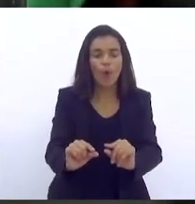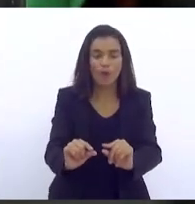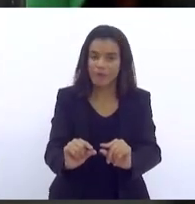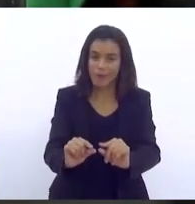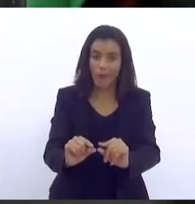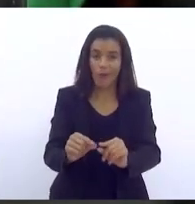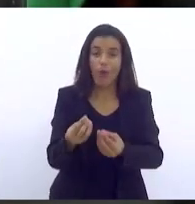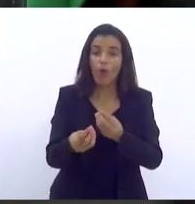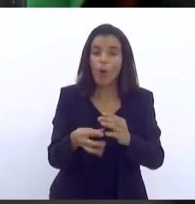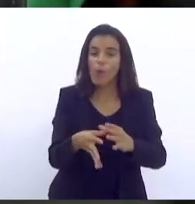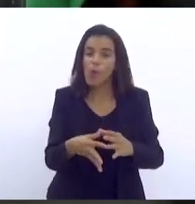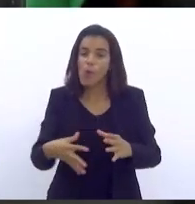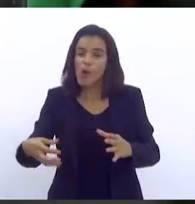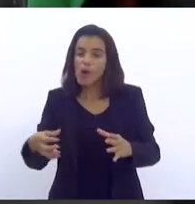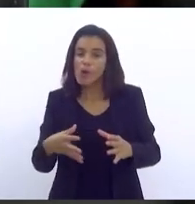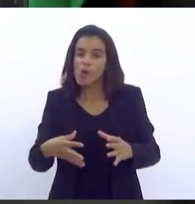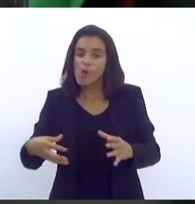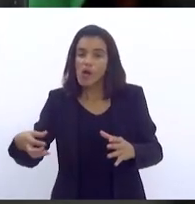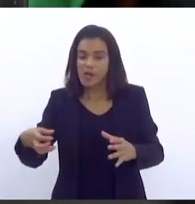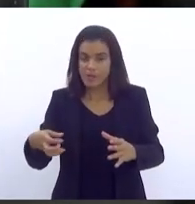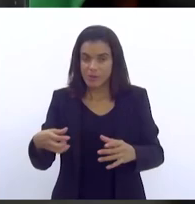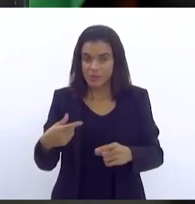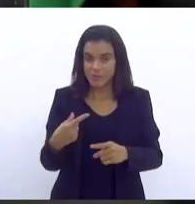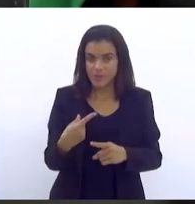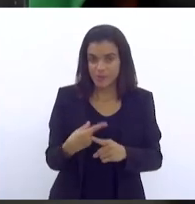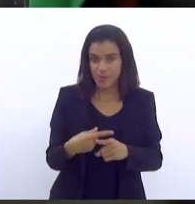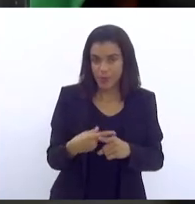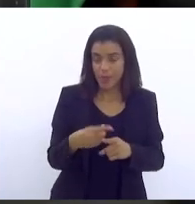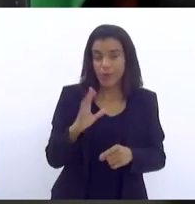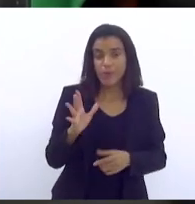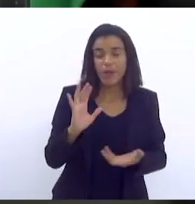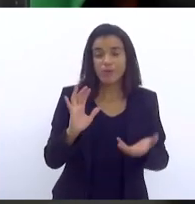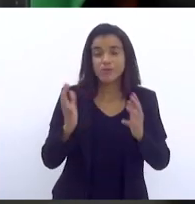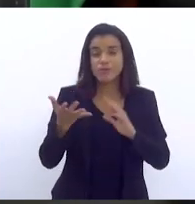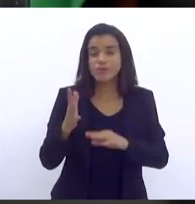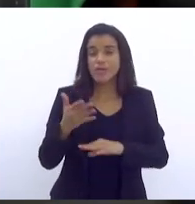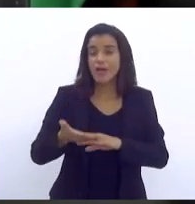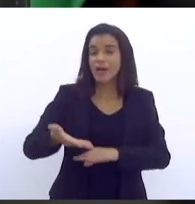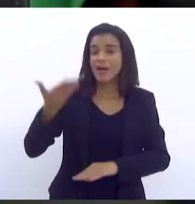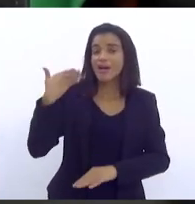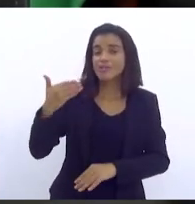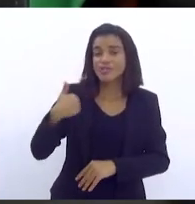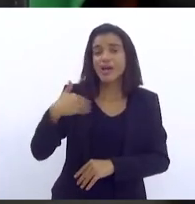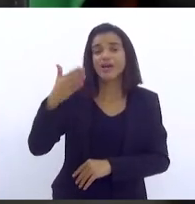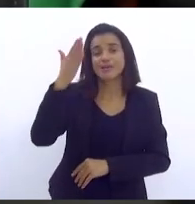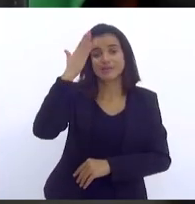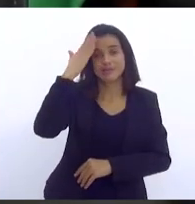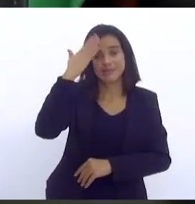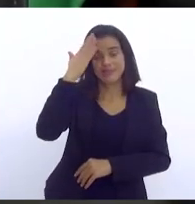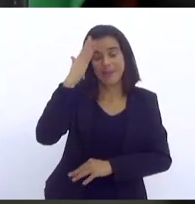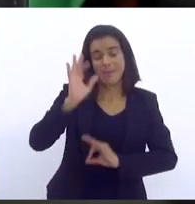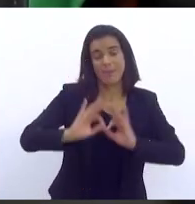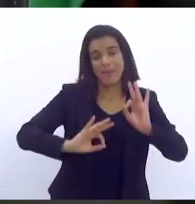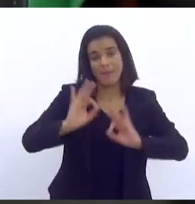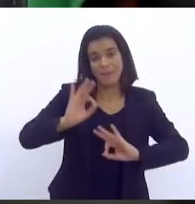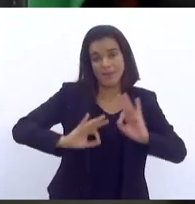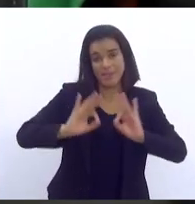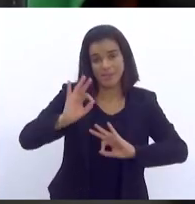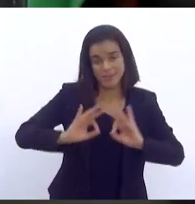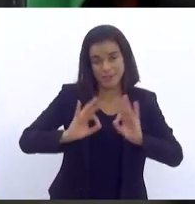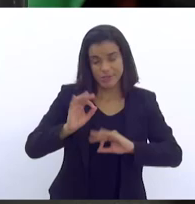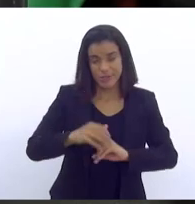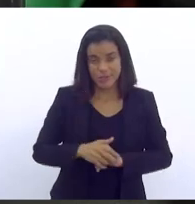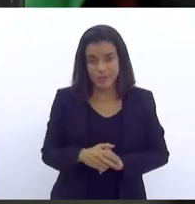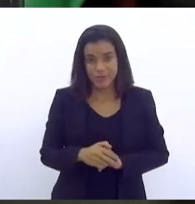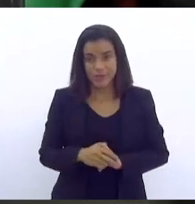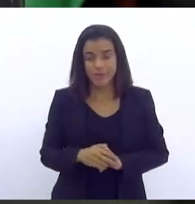captação porque muito do que está acontecendo já era planejado né então nós temos que ter essa dimensão